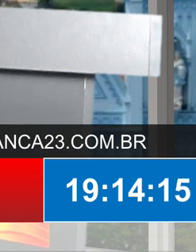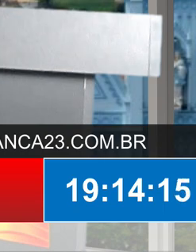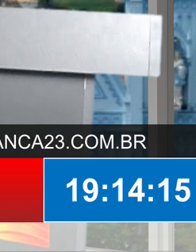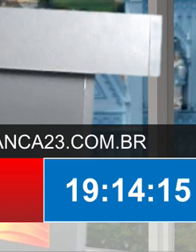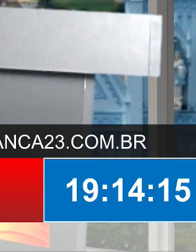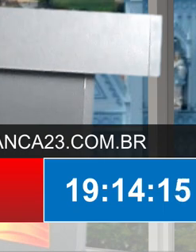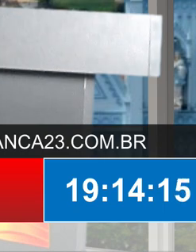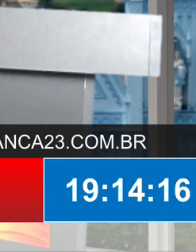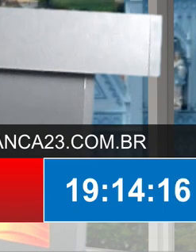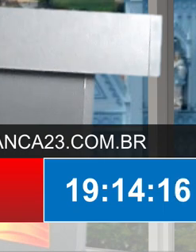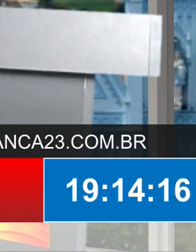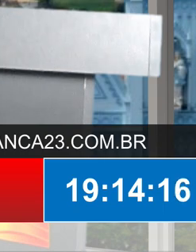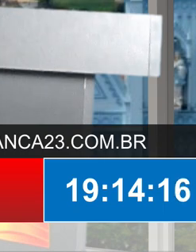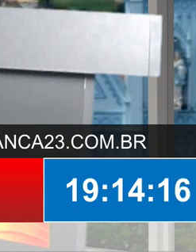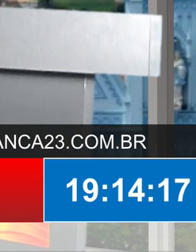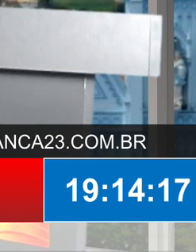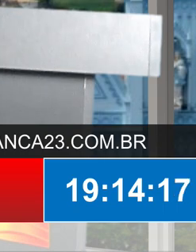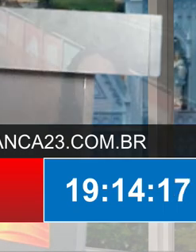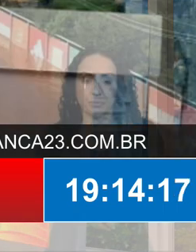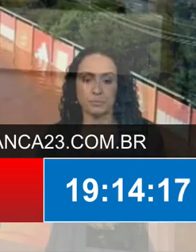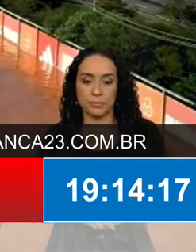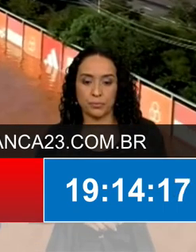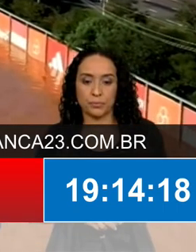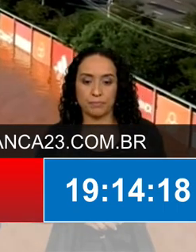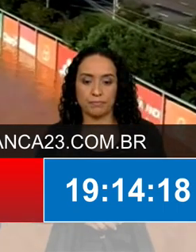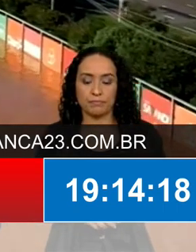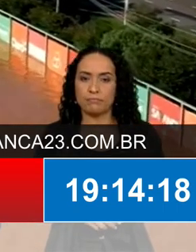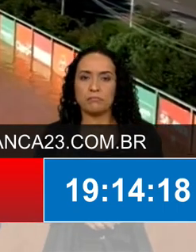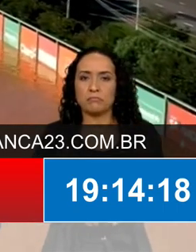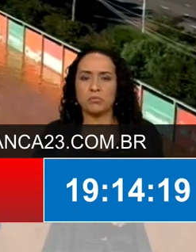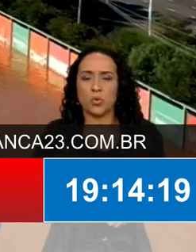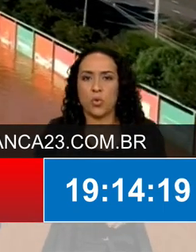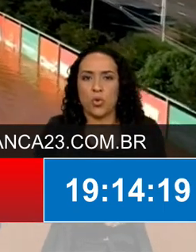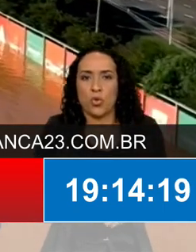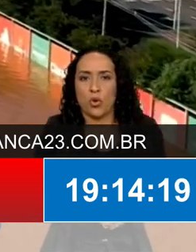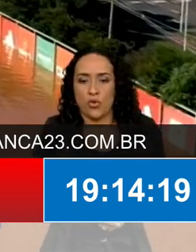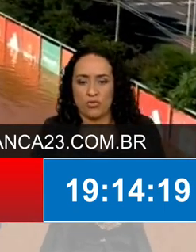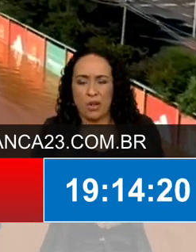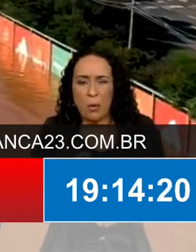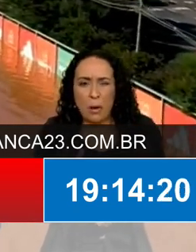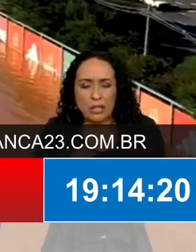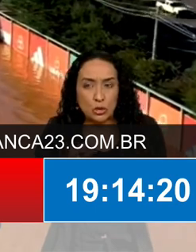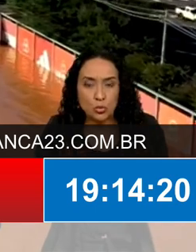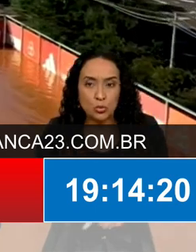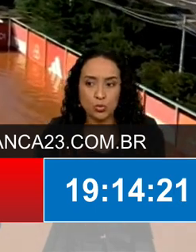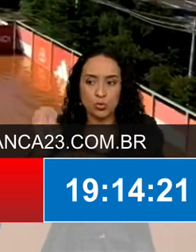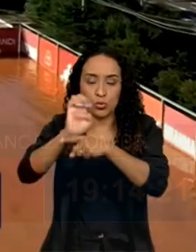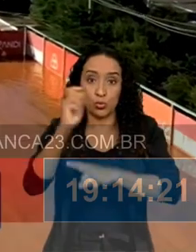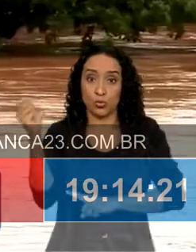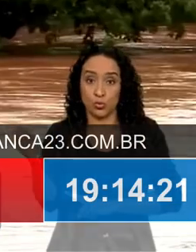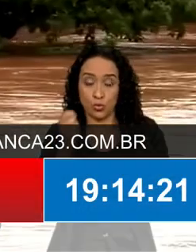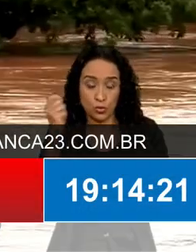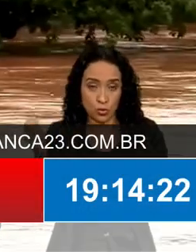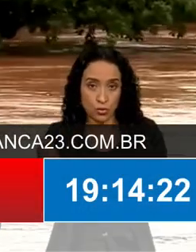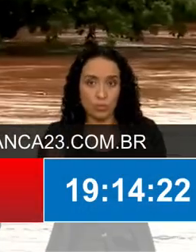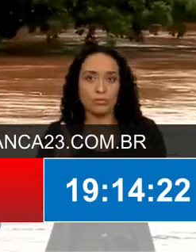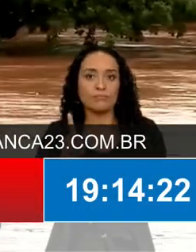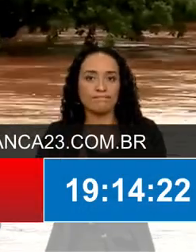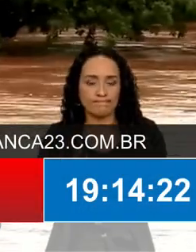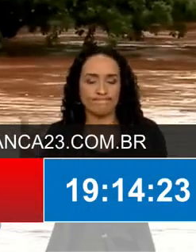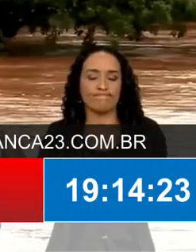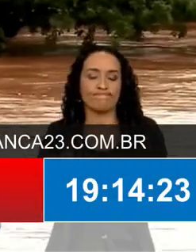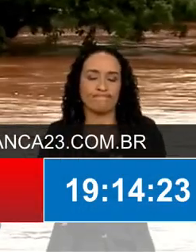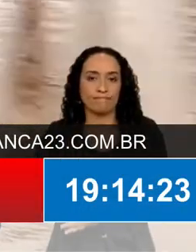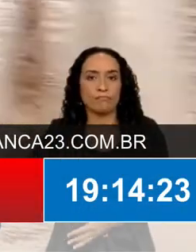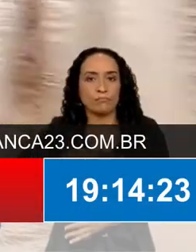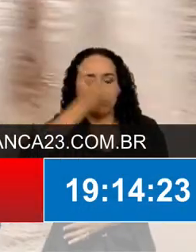população nesse tipo de ocorrência. Não é novidade que quase todo o estado do Rio Grande do Sul foi